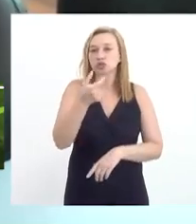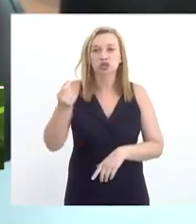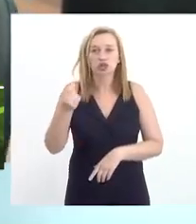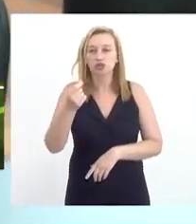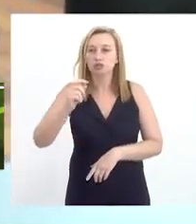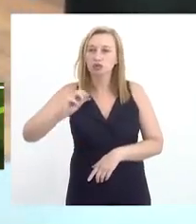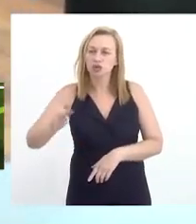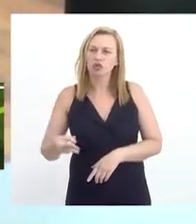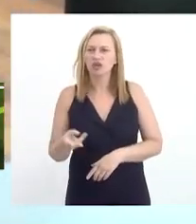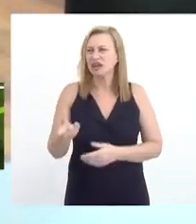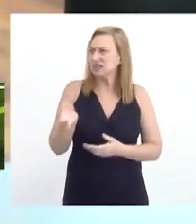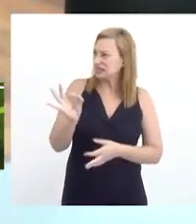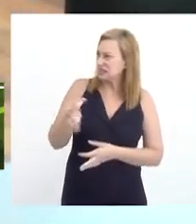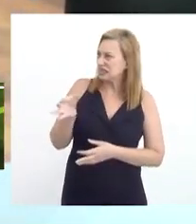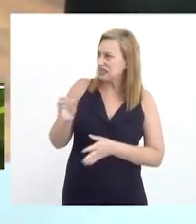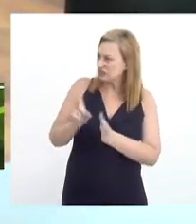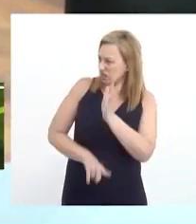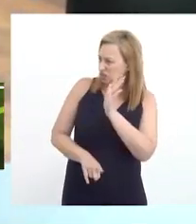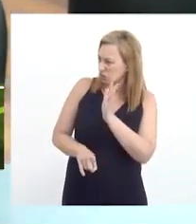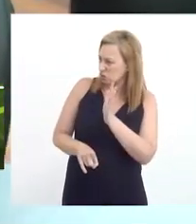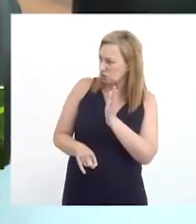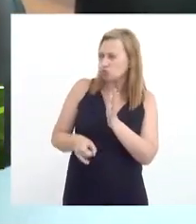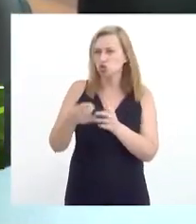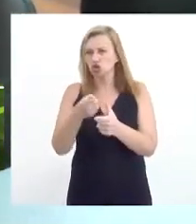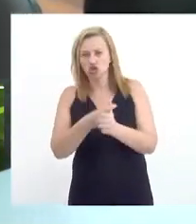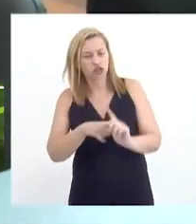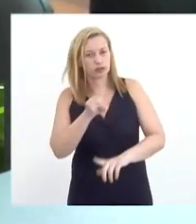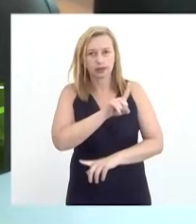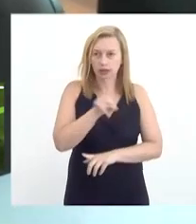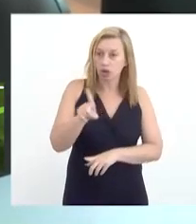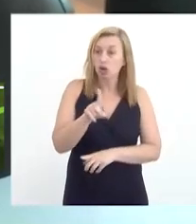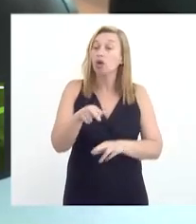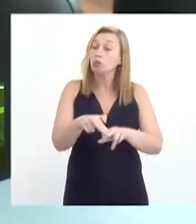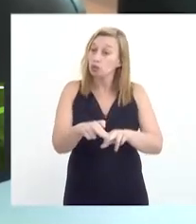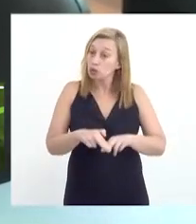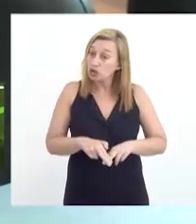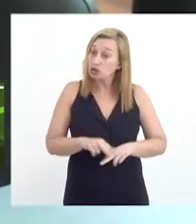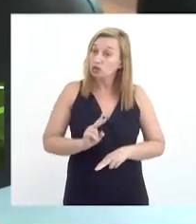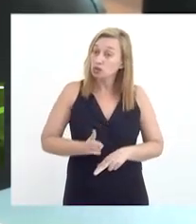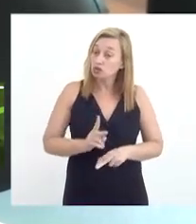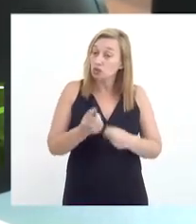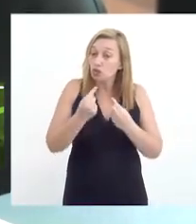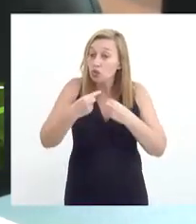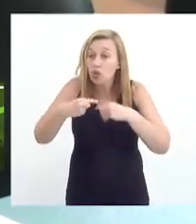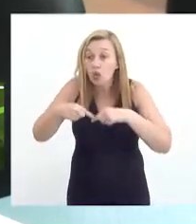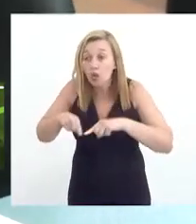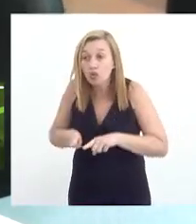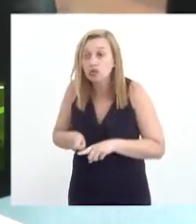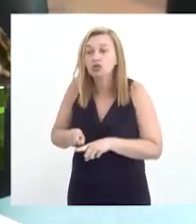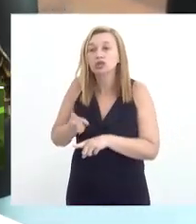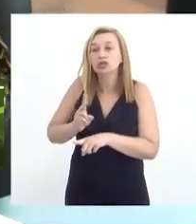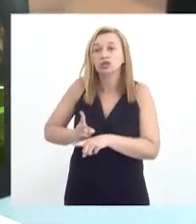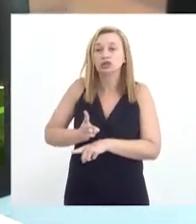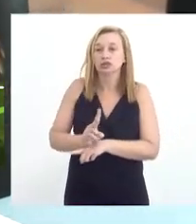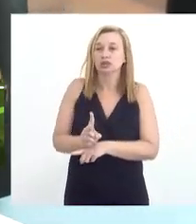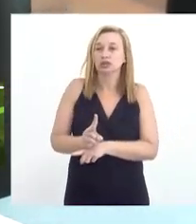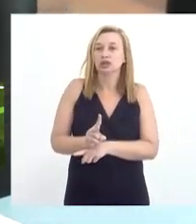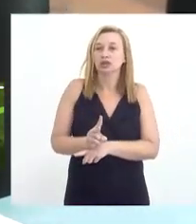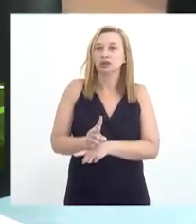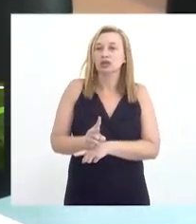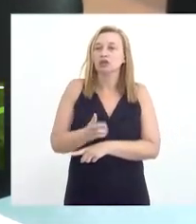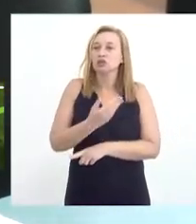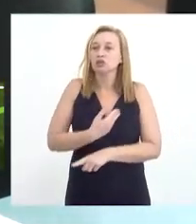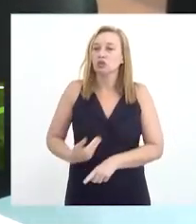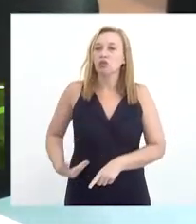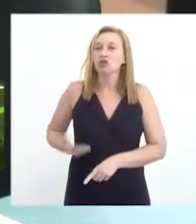garantia Que a gente vai ter Diminuição de dívida Por isso Nos mantemos Contrários A imposição Do governo